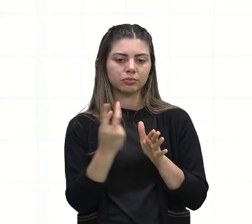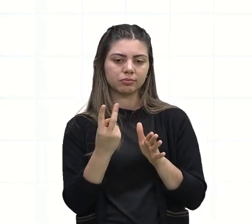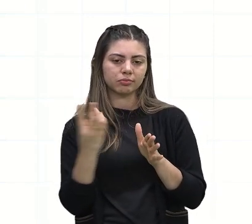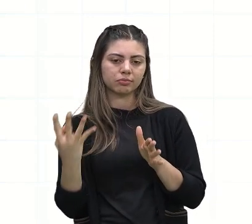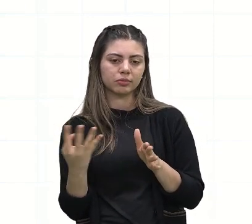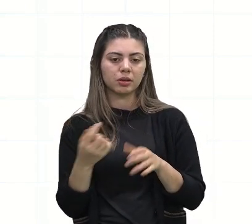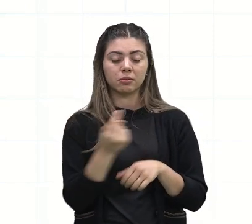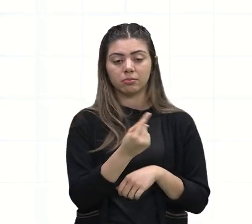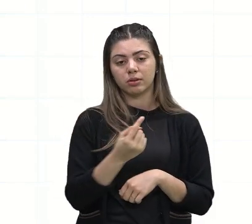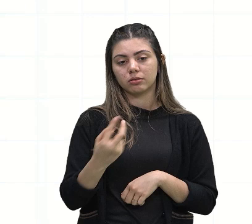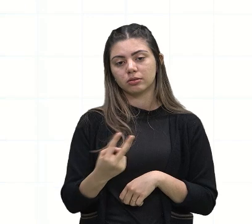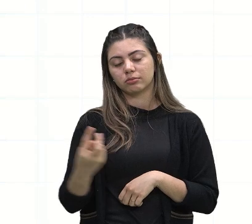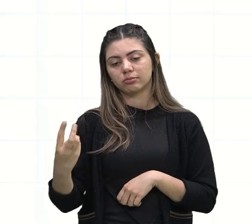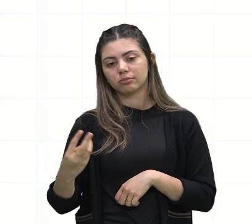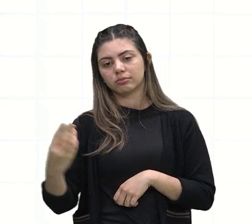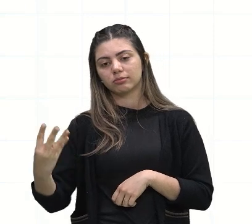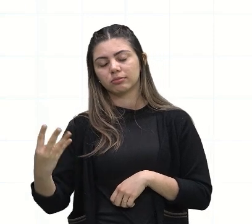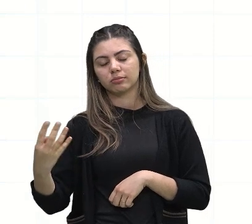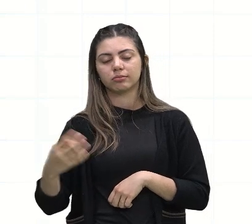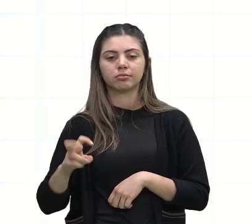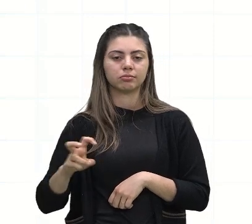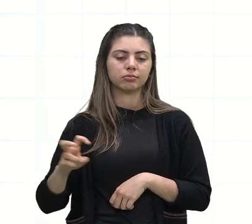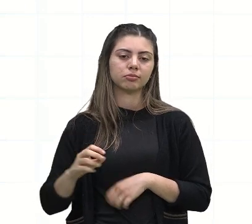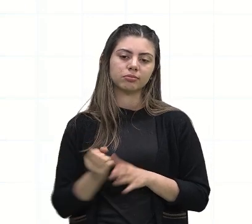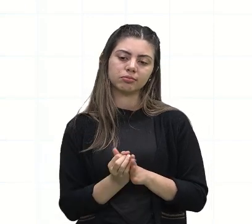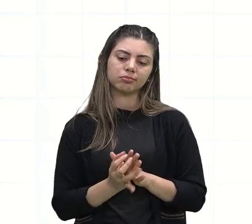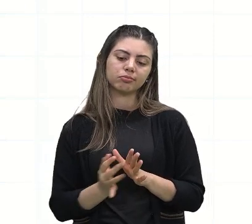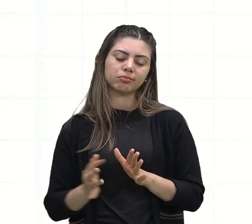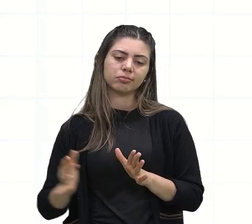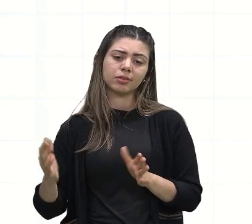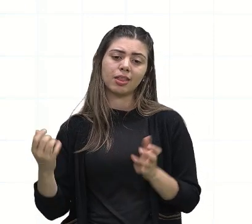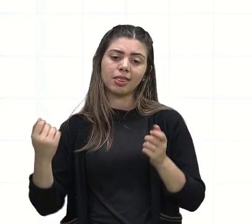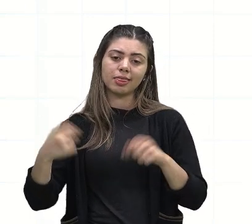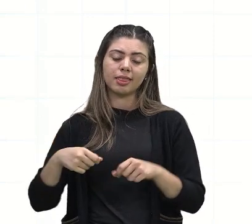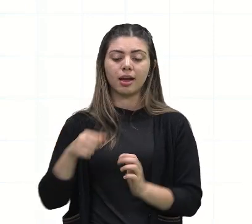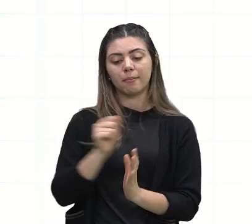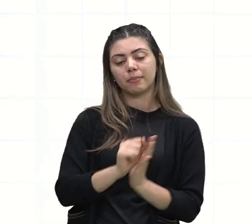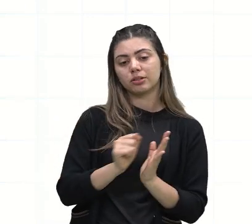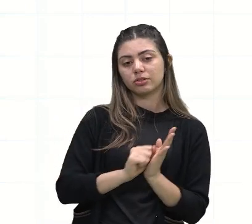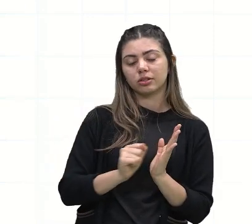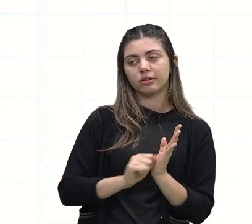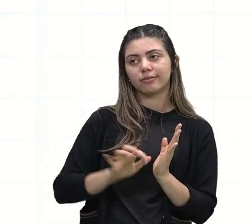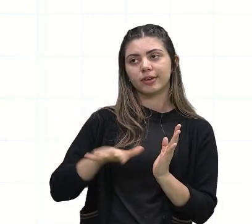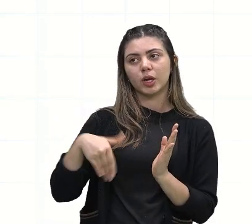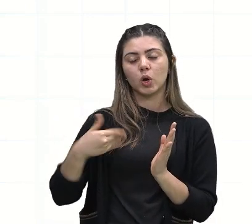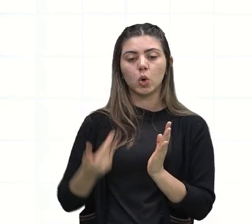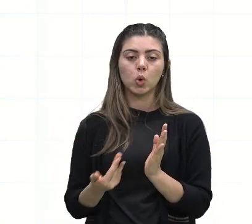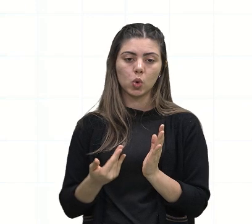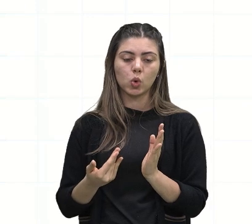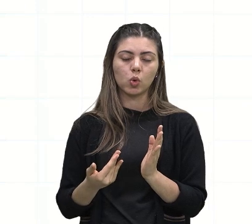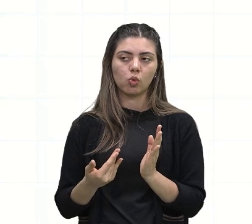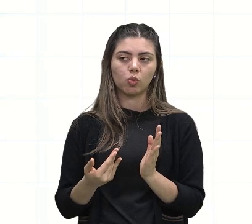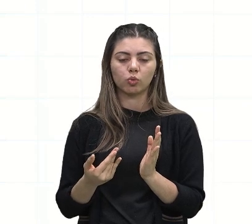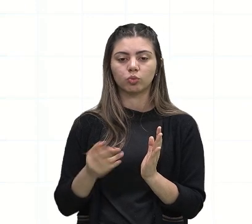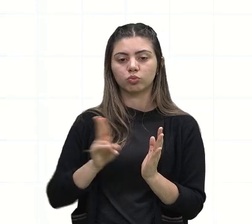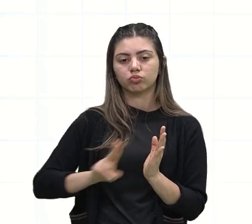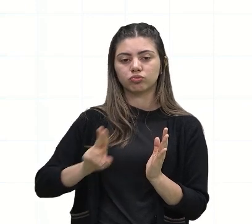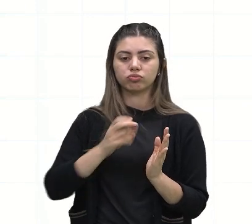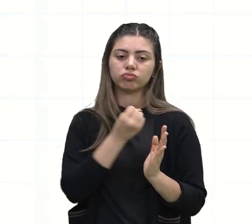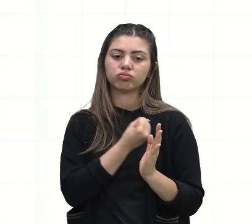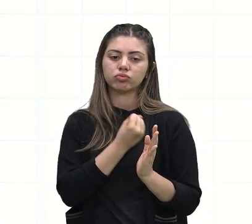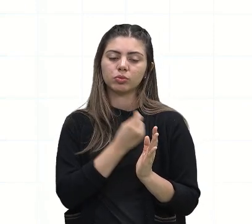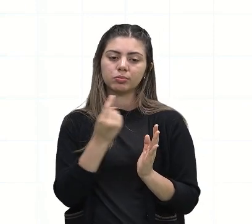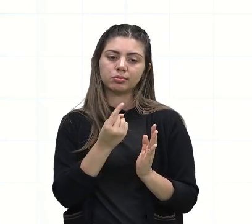segundo, terceiro, quarto, quinto, né? E a gente pode representar em língua portuguesa escrevendo a palavra primeiro, segundo,